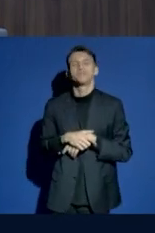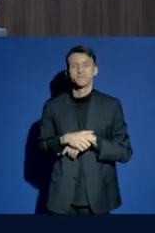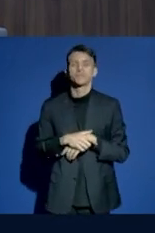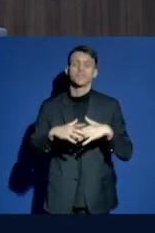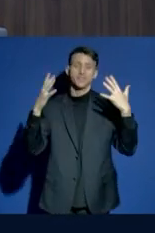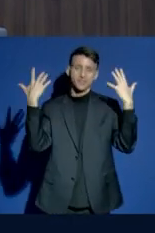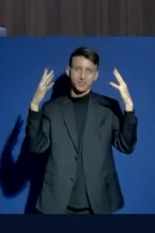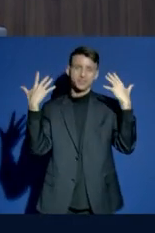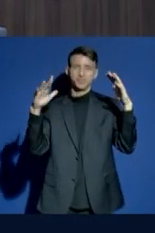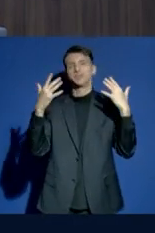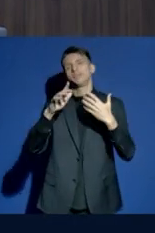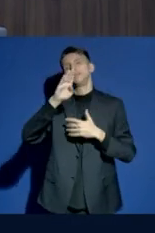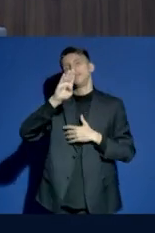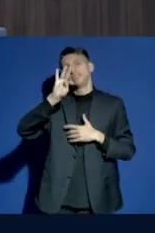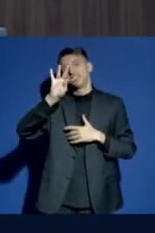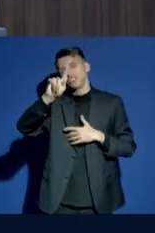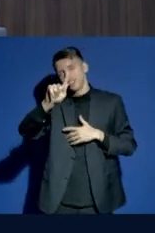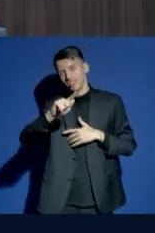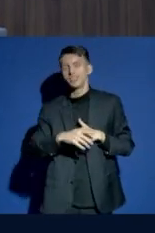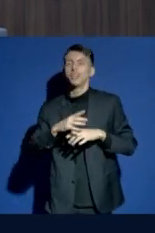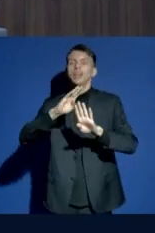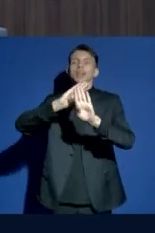ao BTG